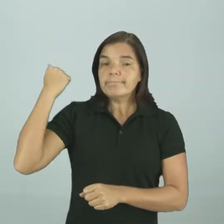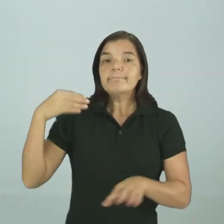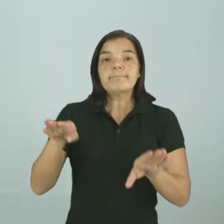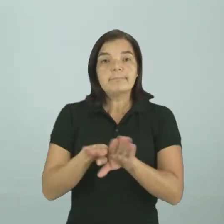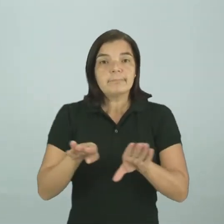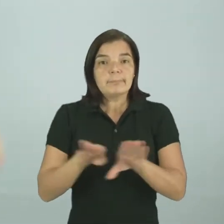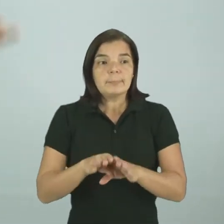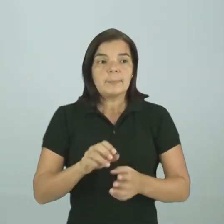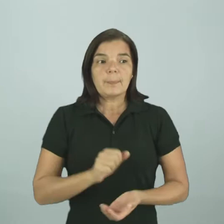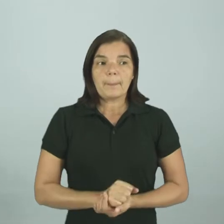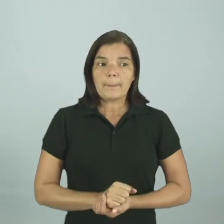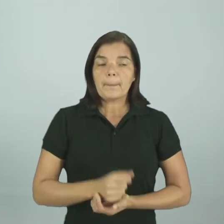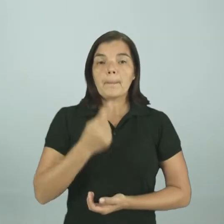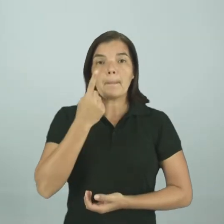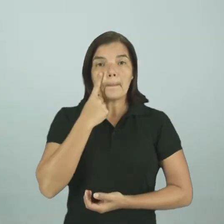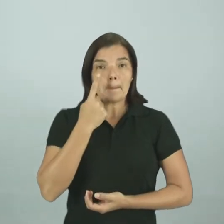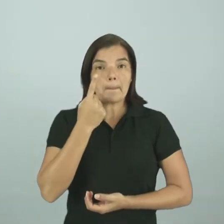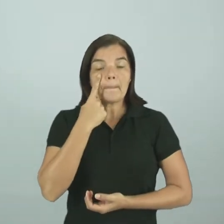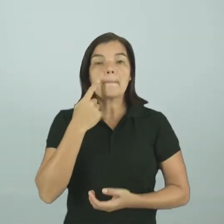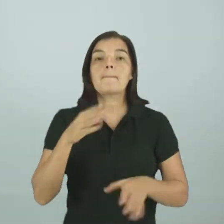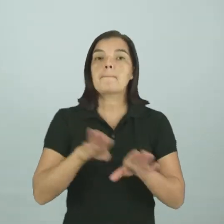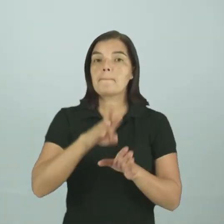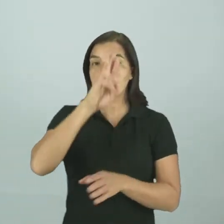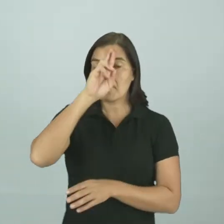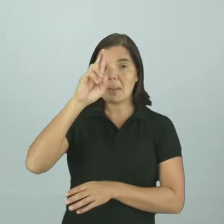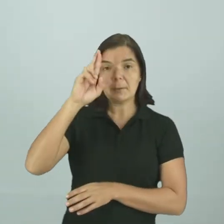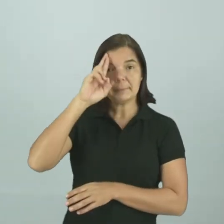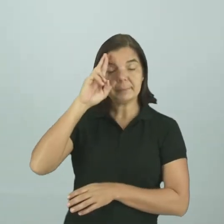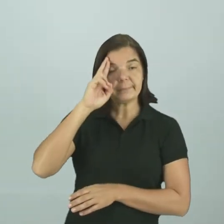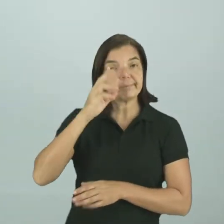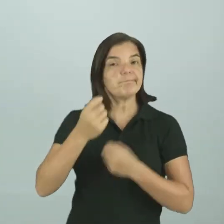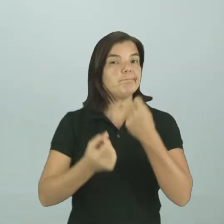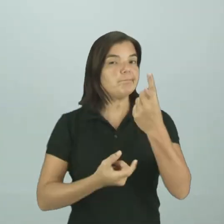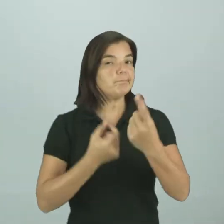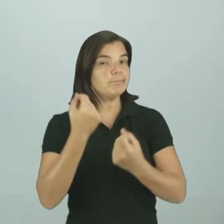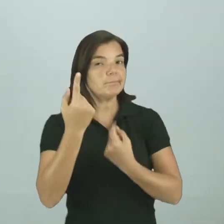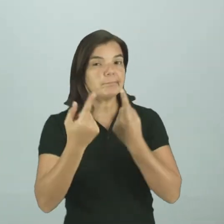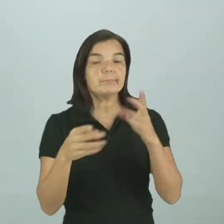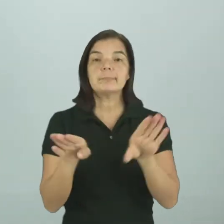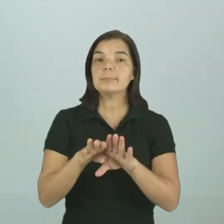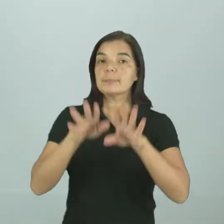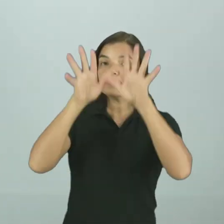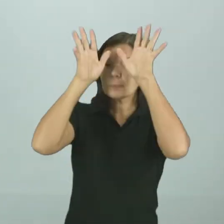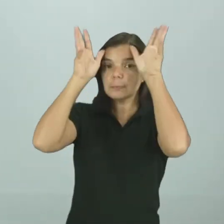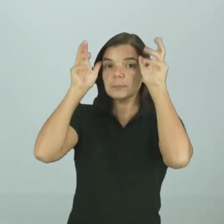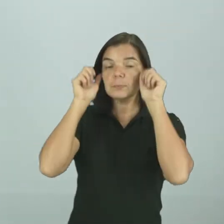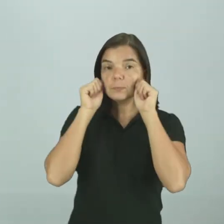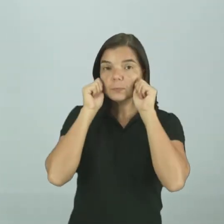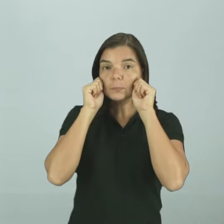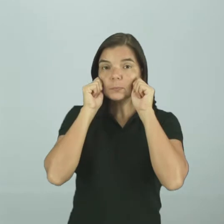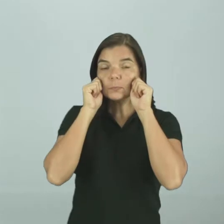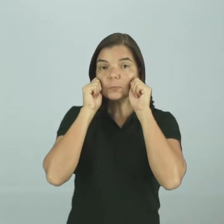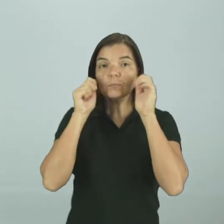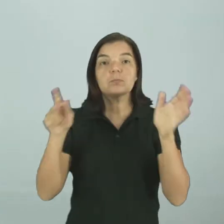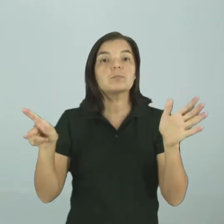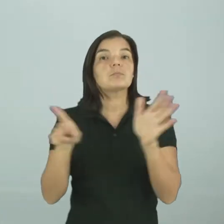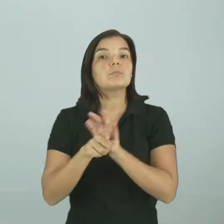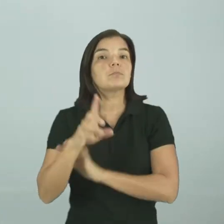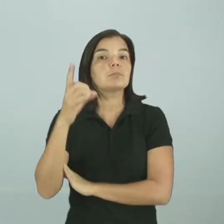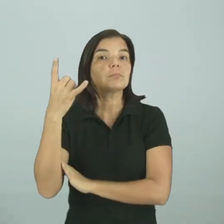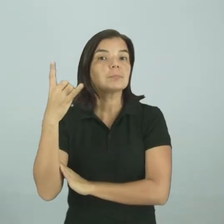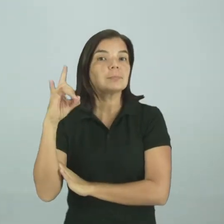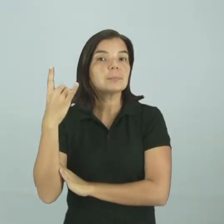como nós já ouvimos uma história aqui, outra acolá, que o Acre pertencia